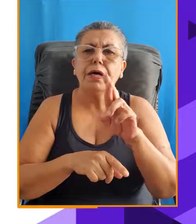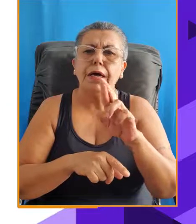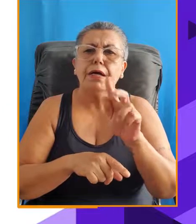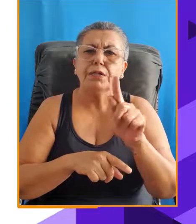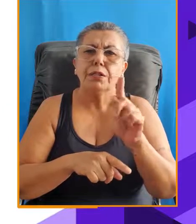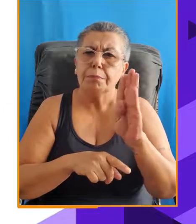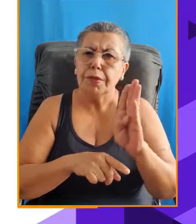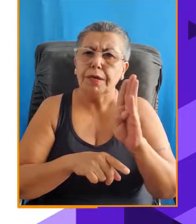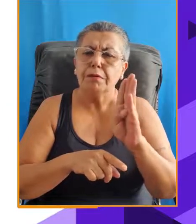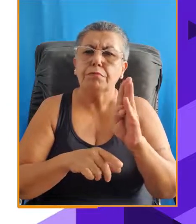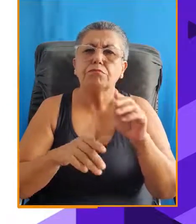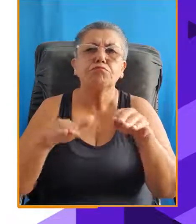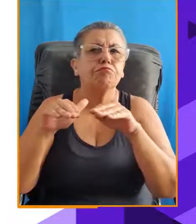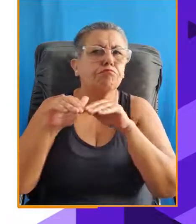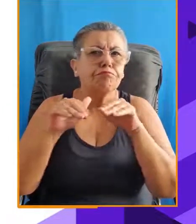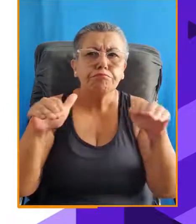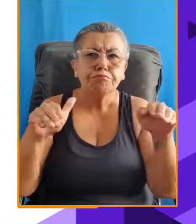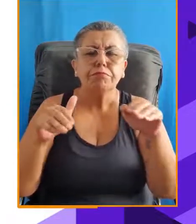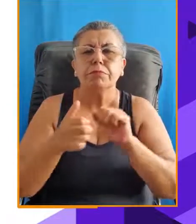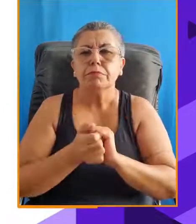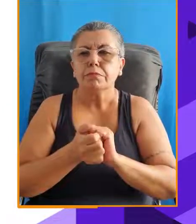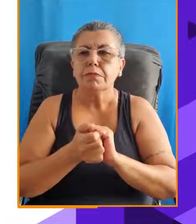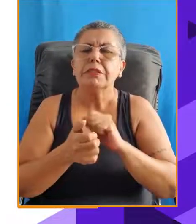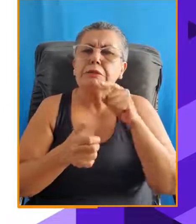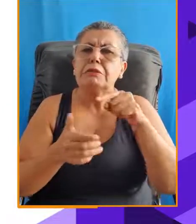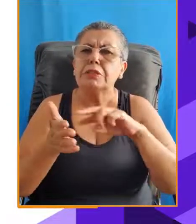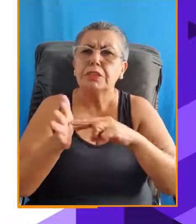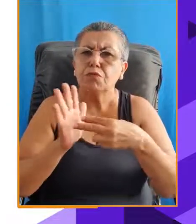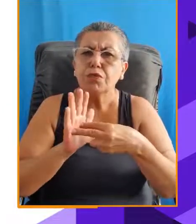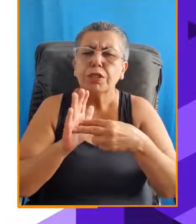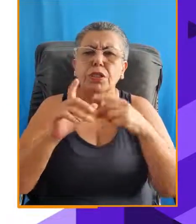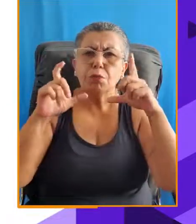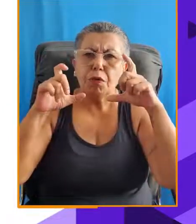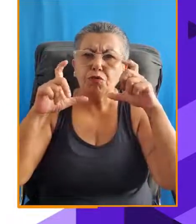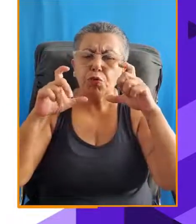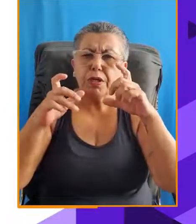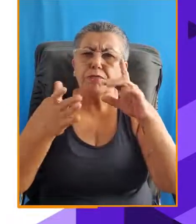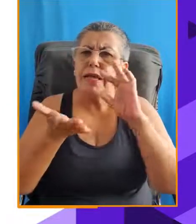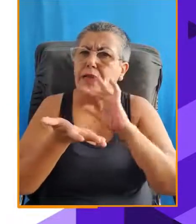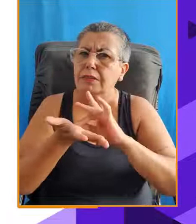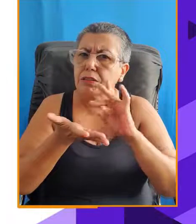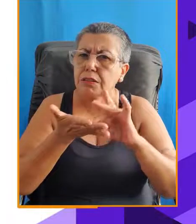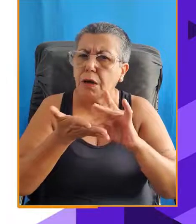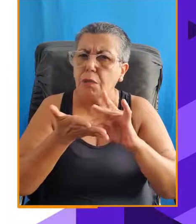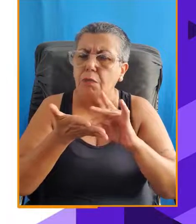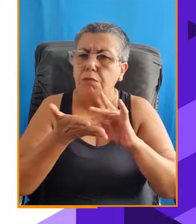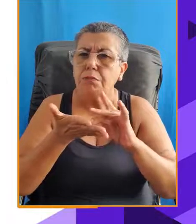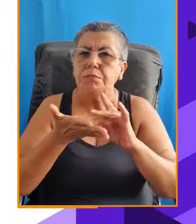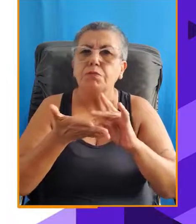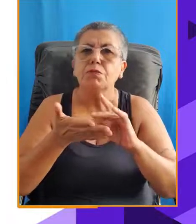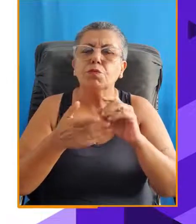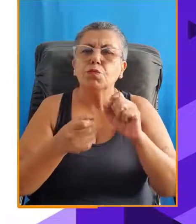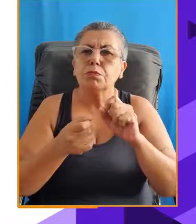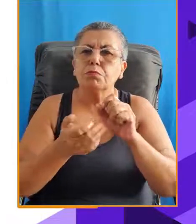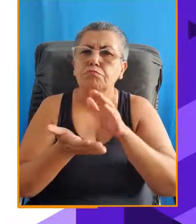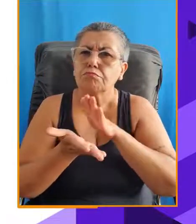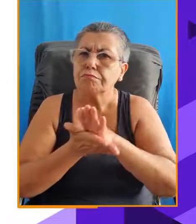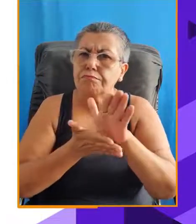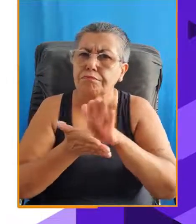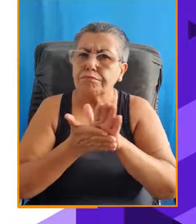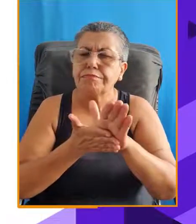RGB como padrão. Isso significa que uma fotografia digital, ao passar pelo processo de